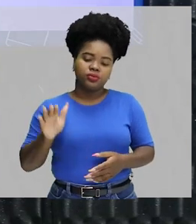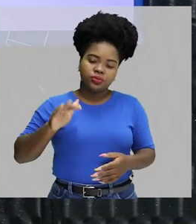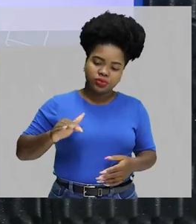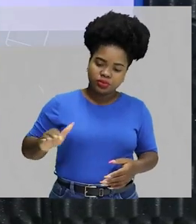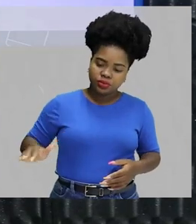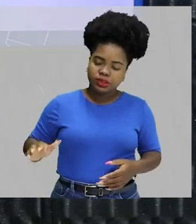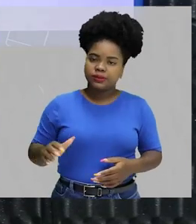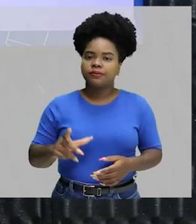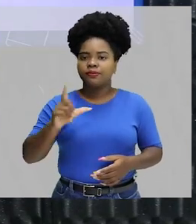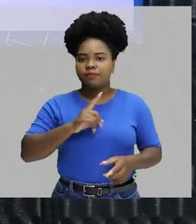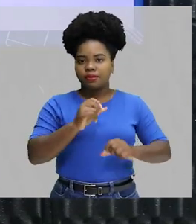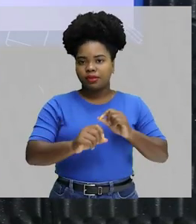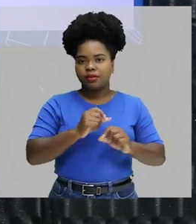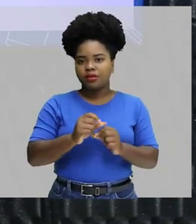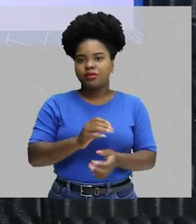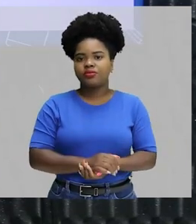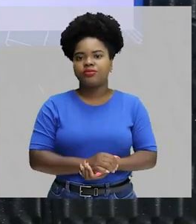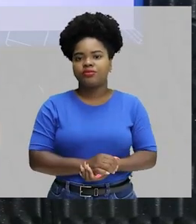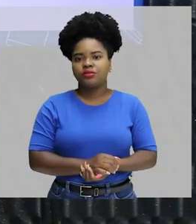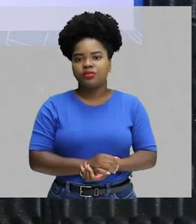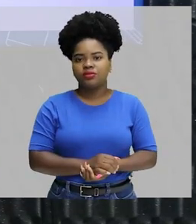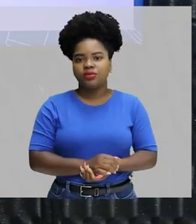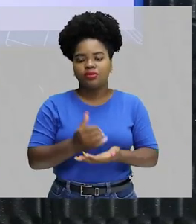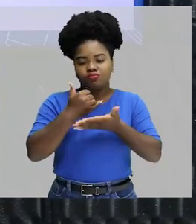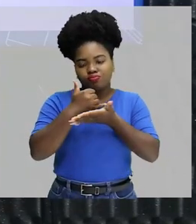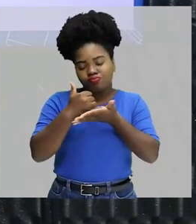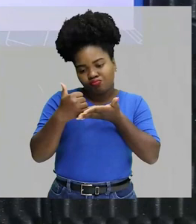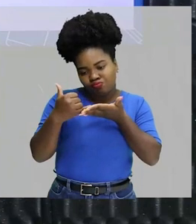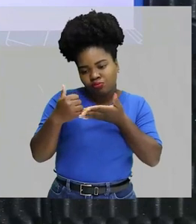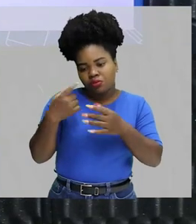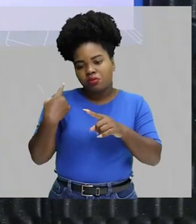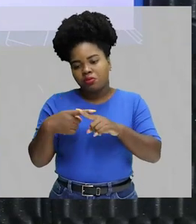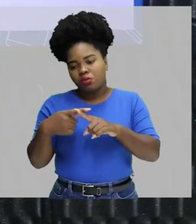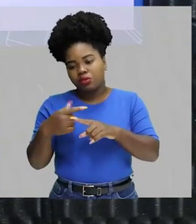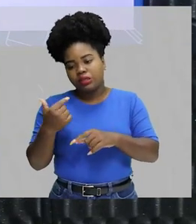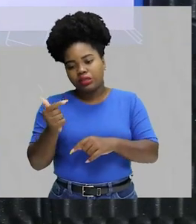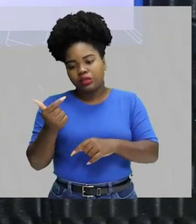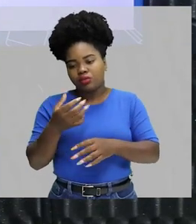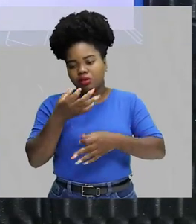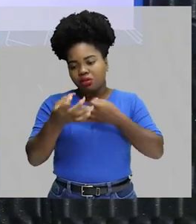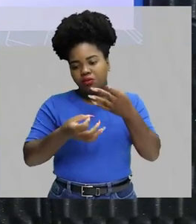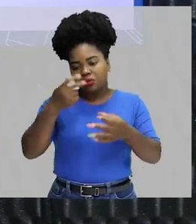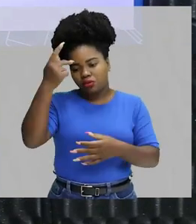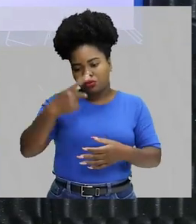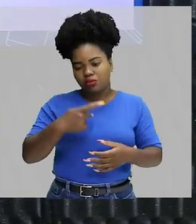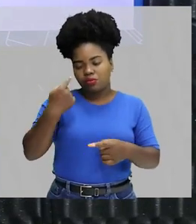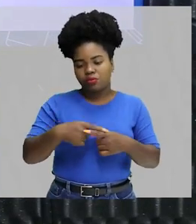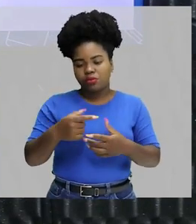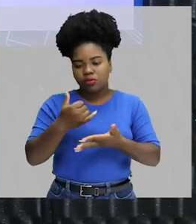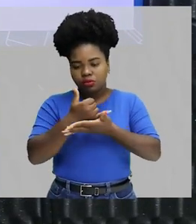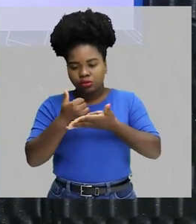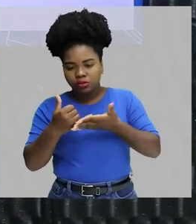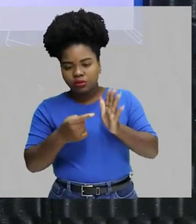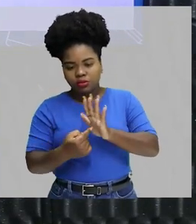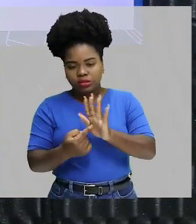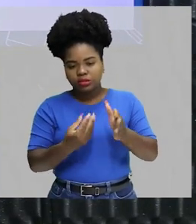tem entrado pelo mundo das drogas porque não tem opinião definida ainda porque a droga é apresentada como algo